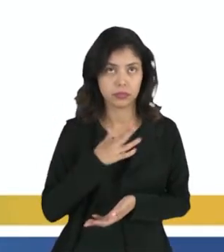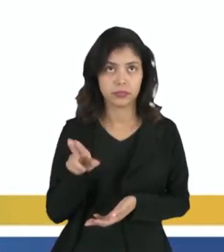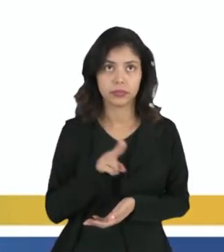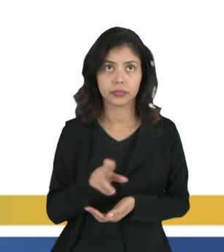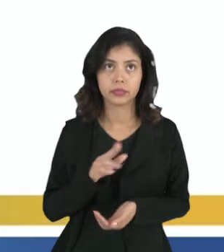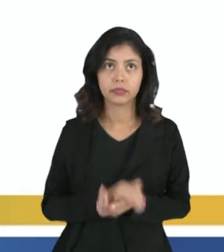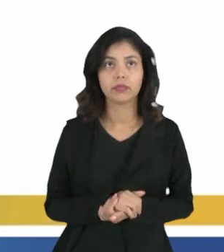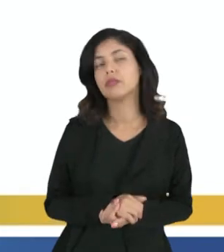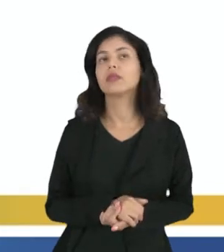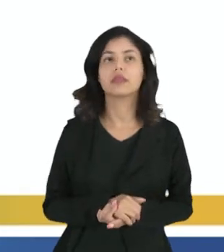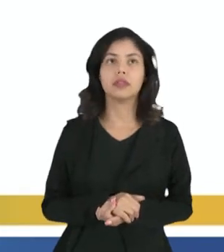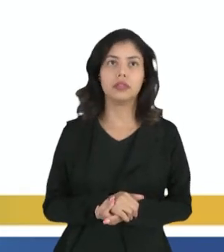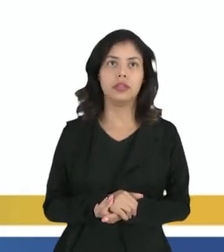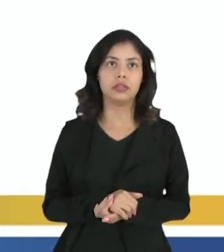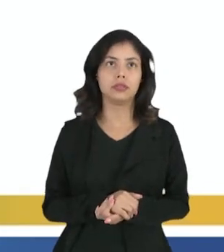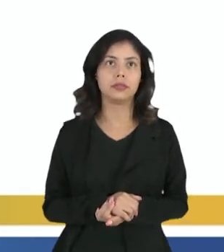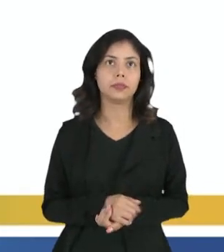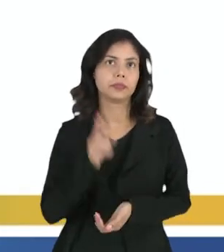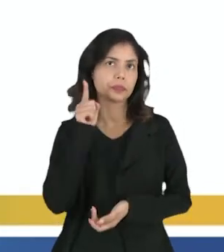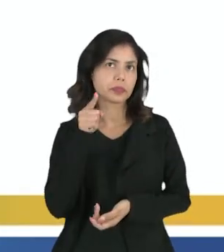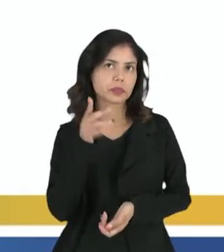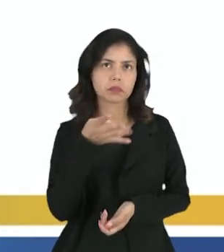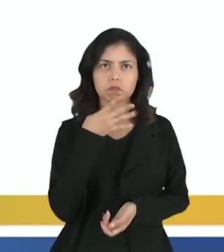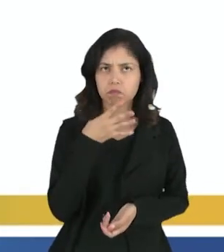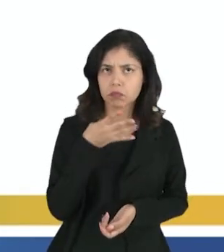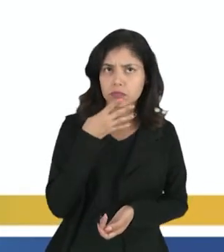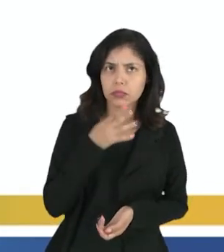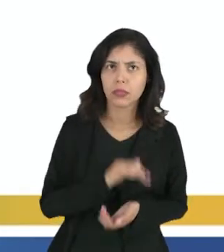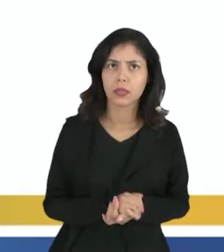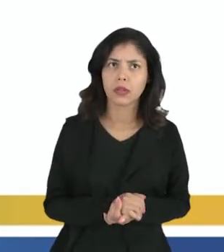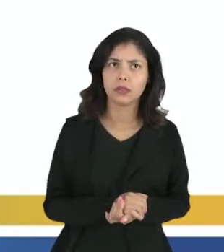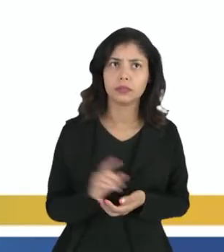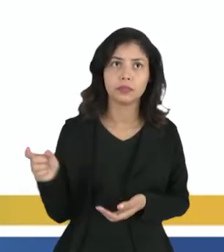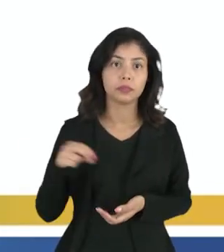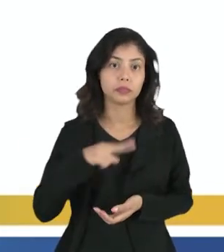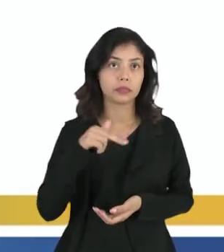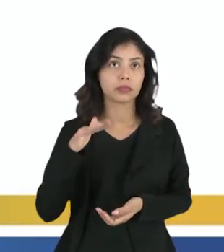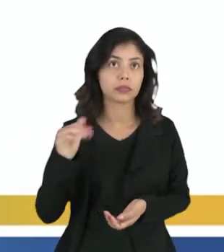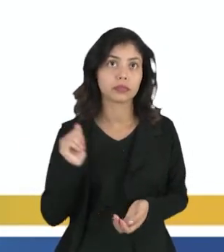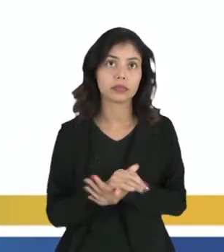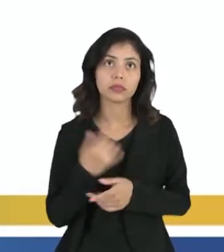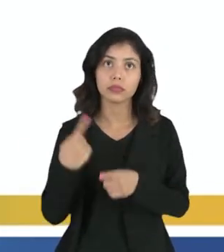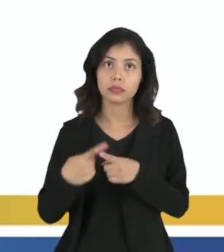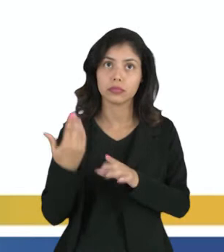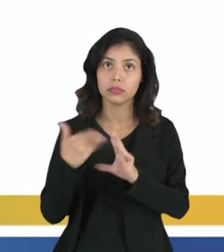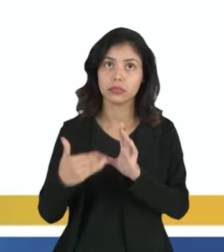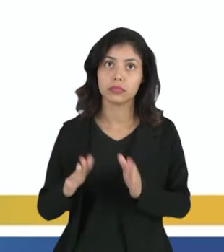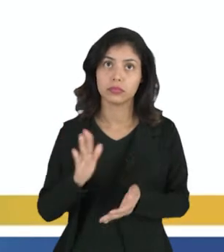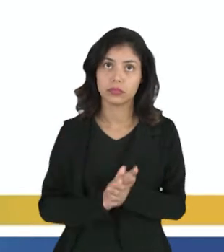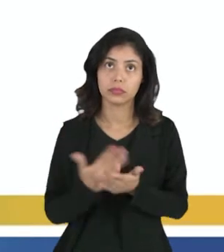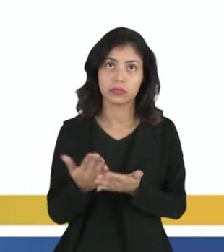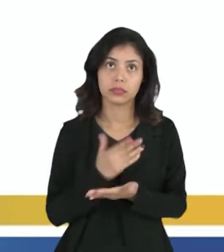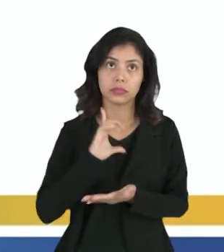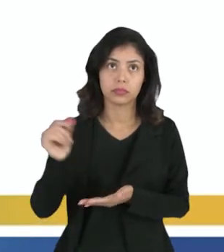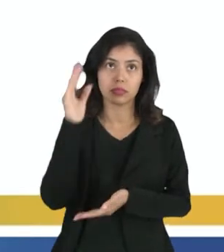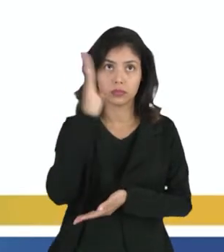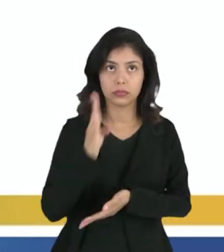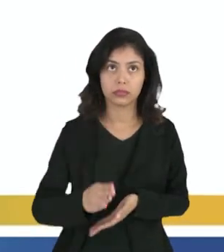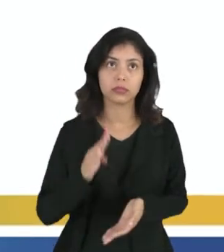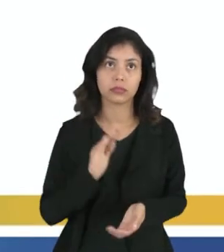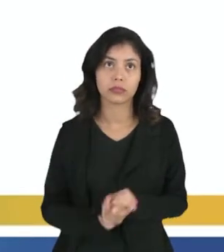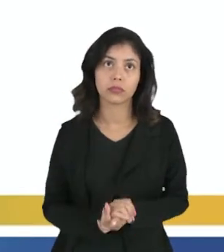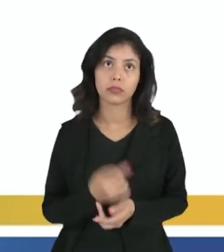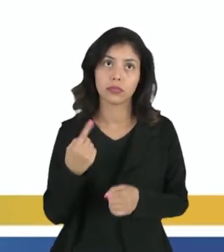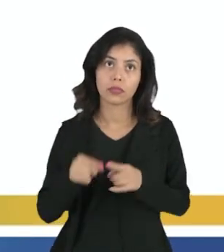mesmo. Você chegou a conhecer o Sérgio Milliet pessoalmente? Nunca, porque eu publiquei o meu livro e fui embora do